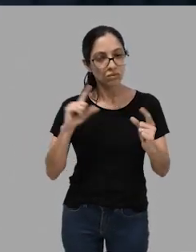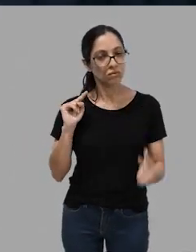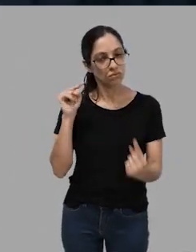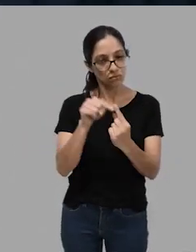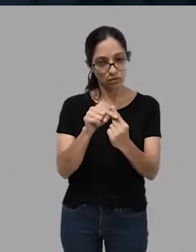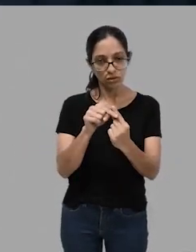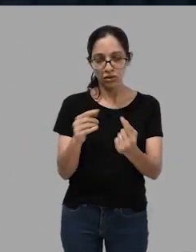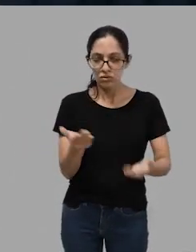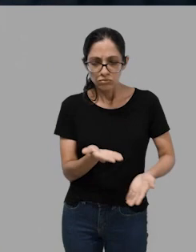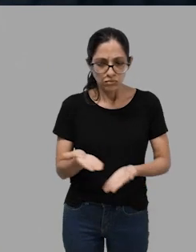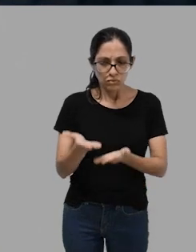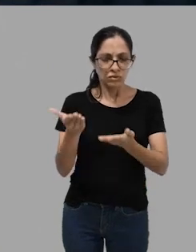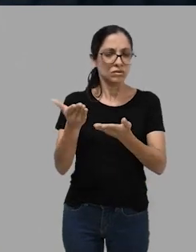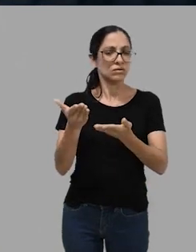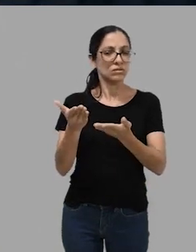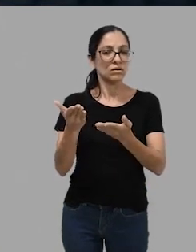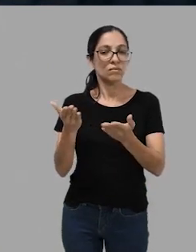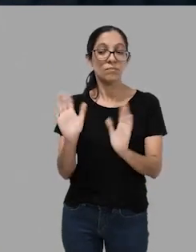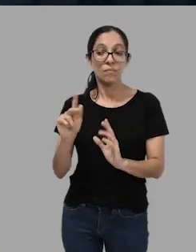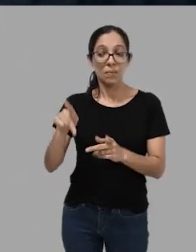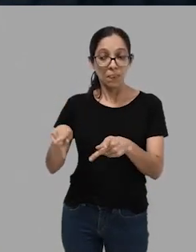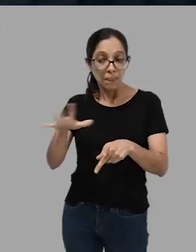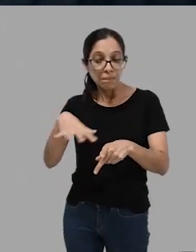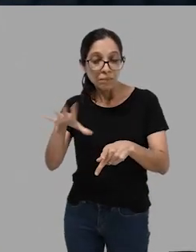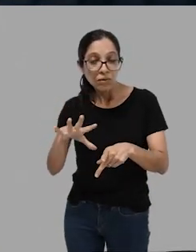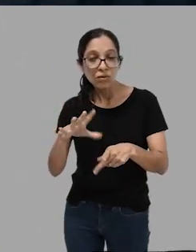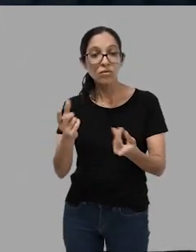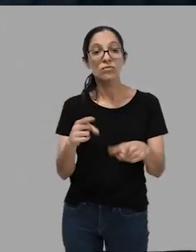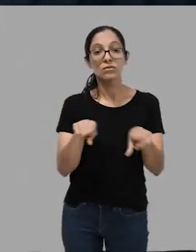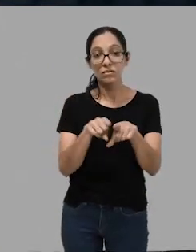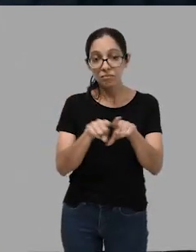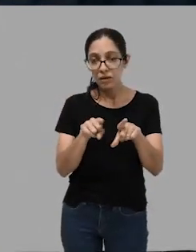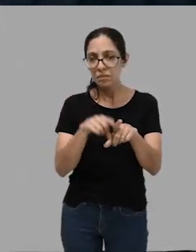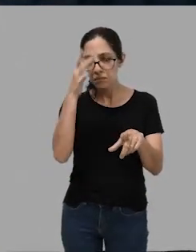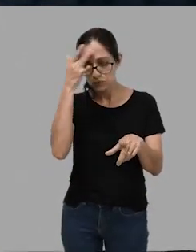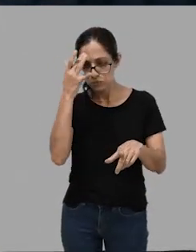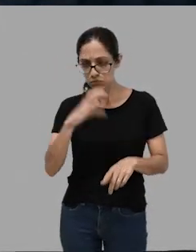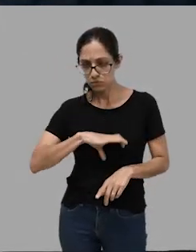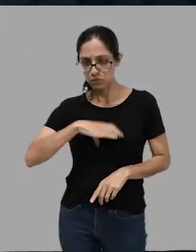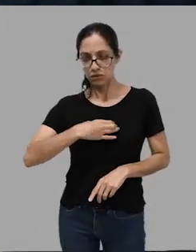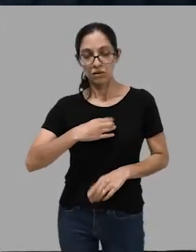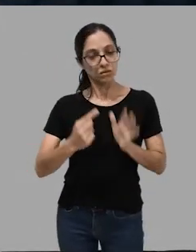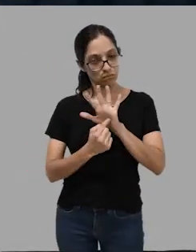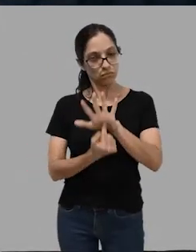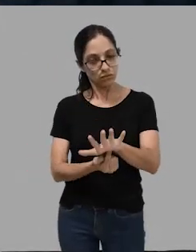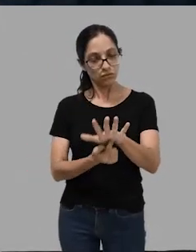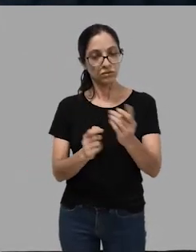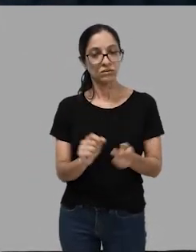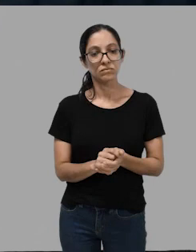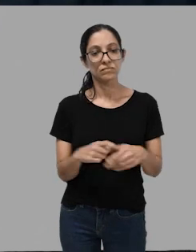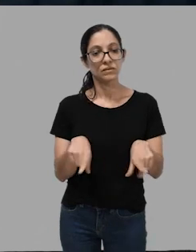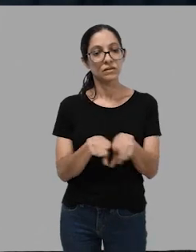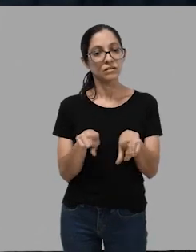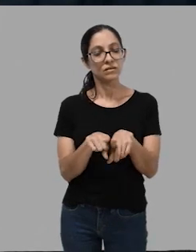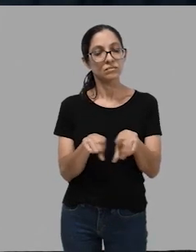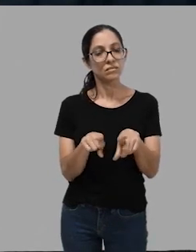enaltecer o seu povo os seus heróis Os Cavaleiros outra que no caso aqui o os cordéis tem por objetivo